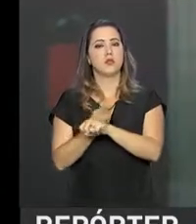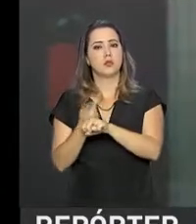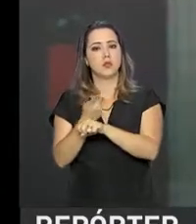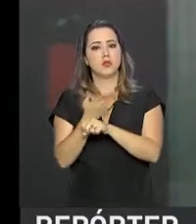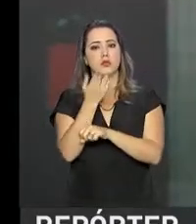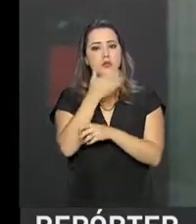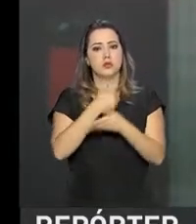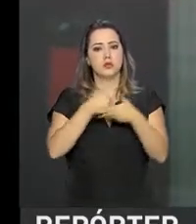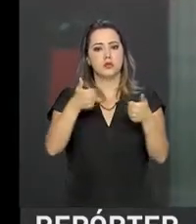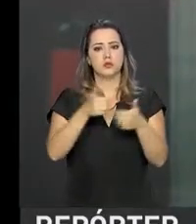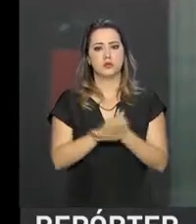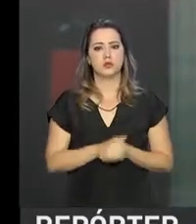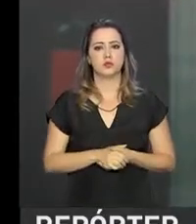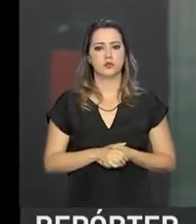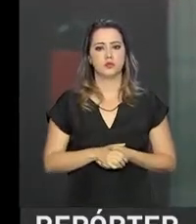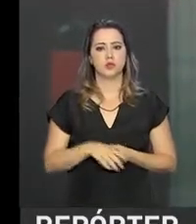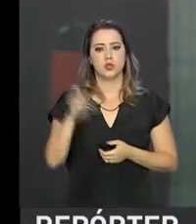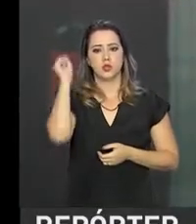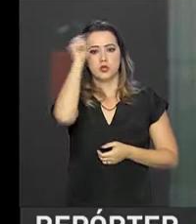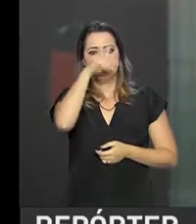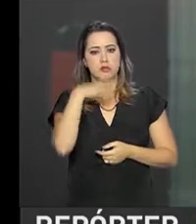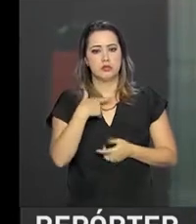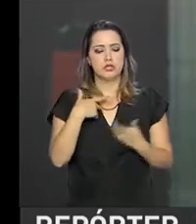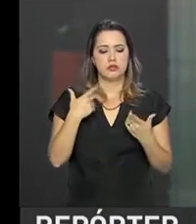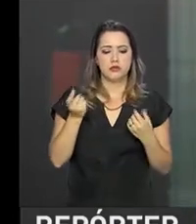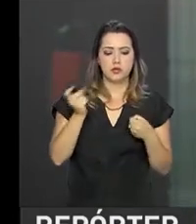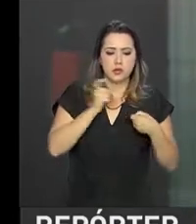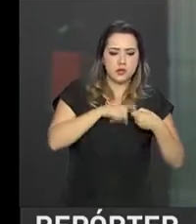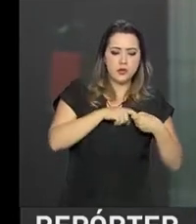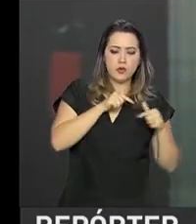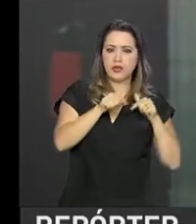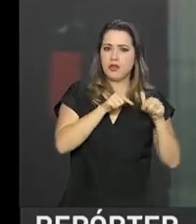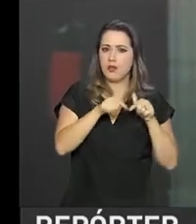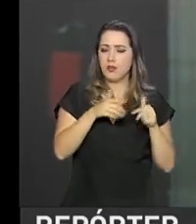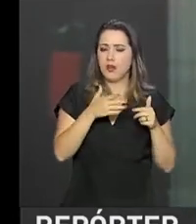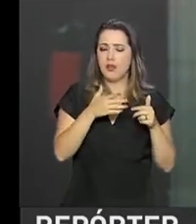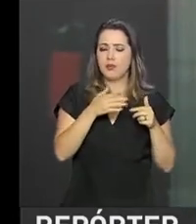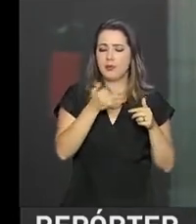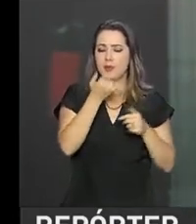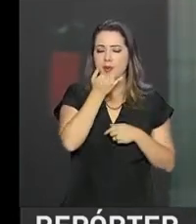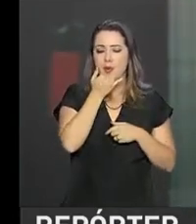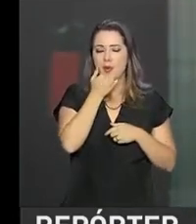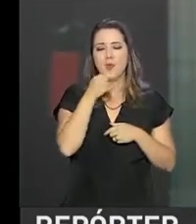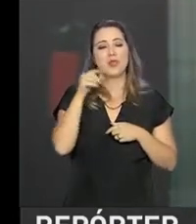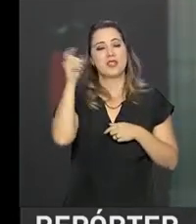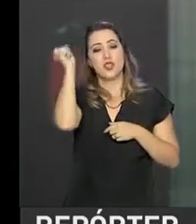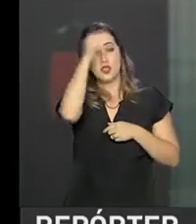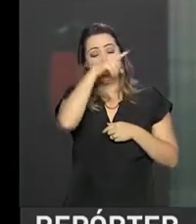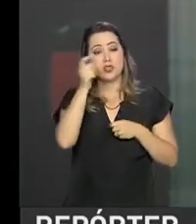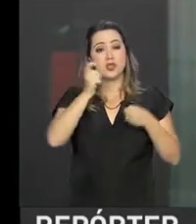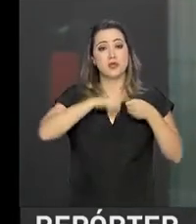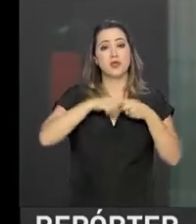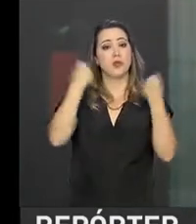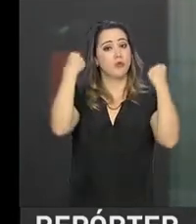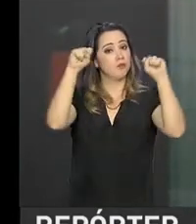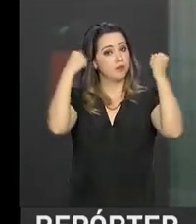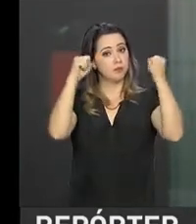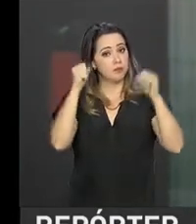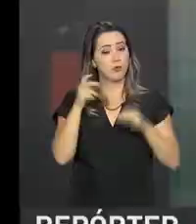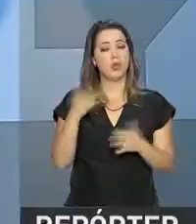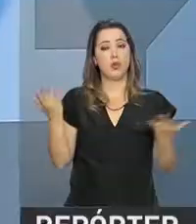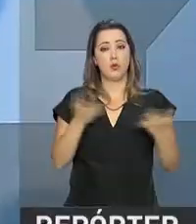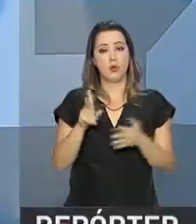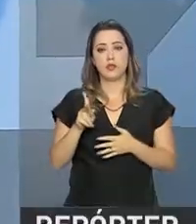né adaptação eu sofri muito para retornar à atividade física mas é o motivo é o hábito é procure todos os